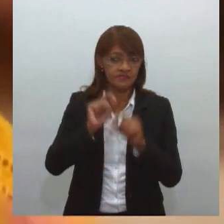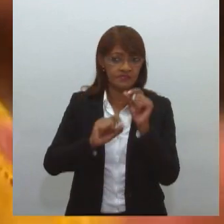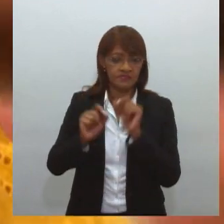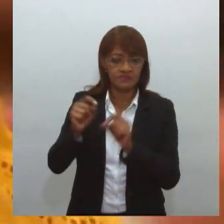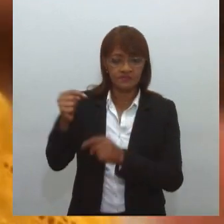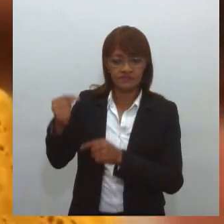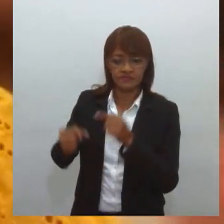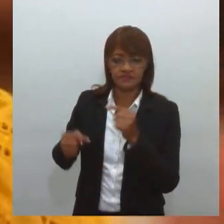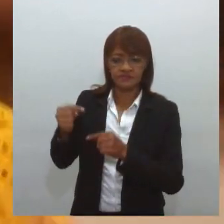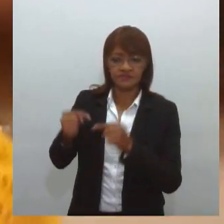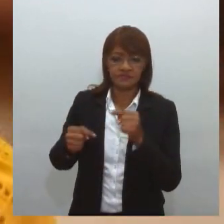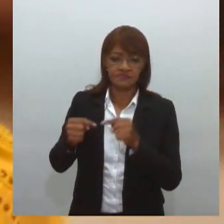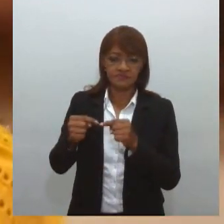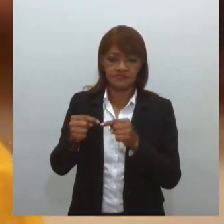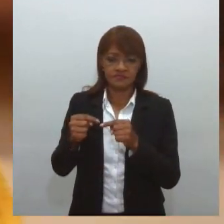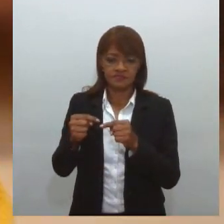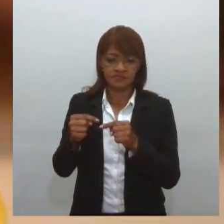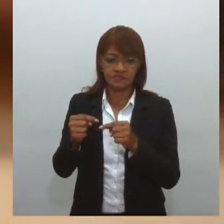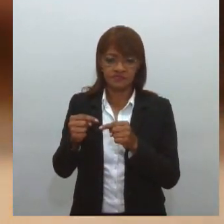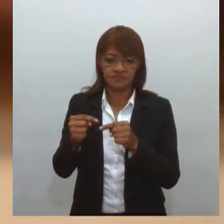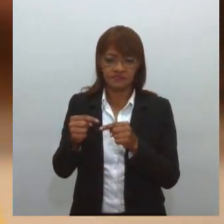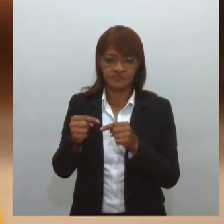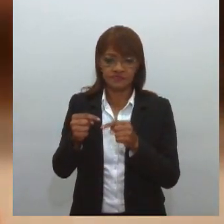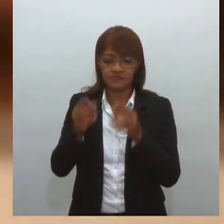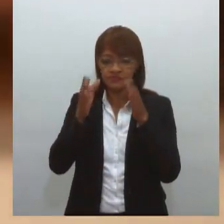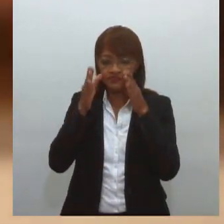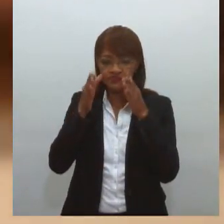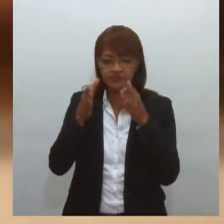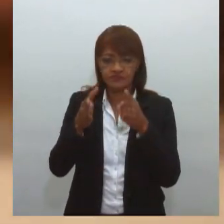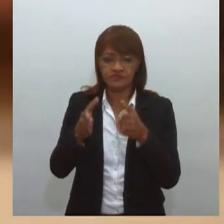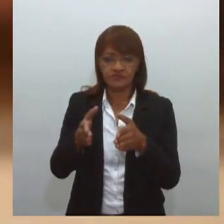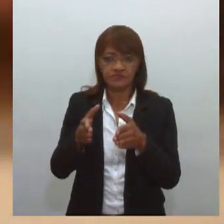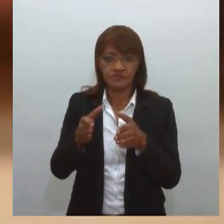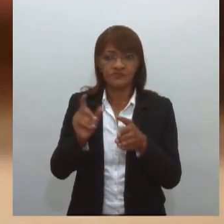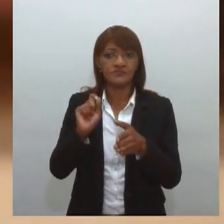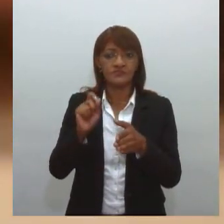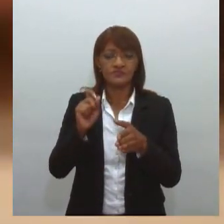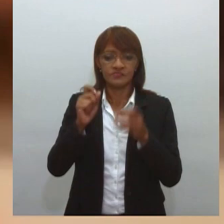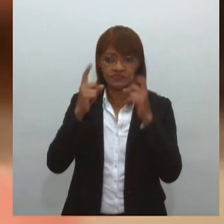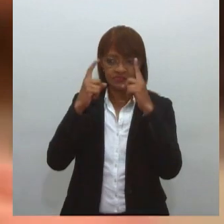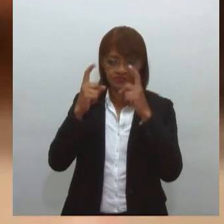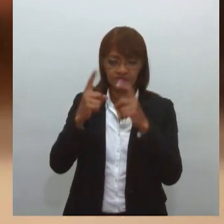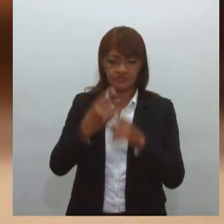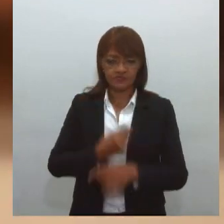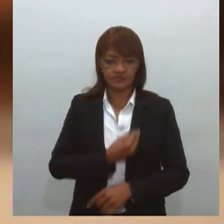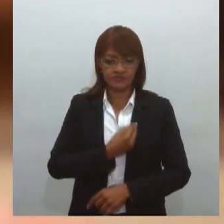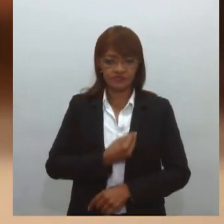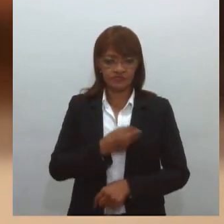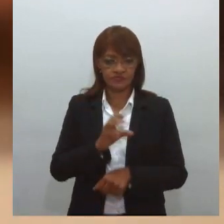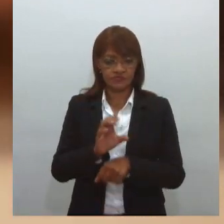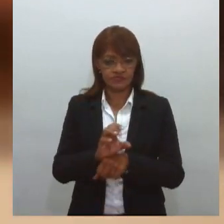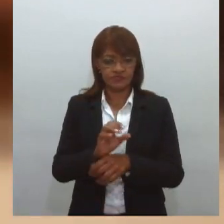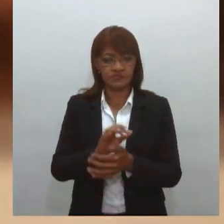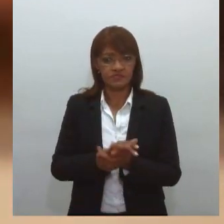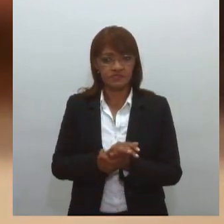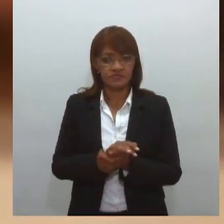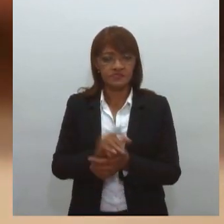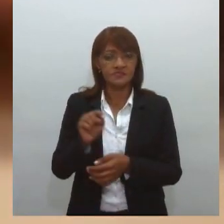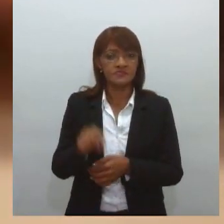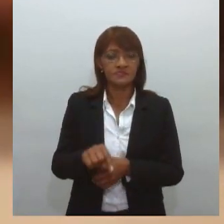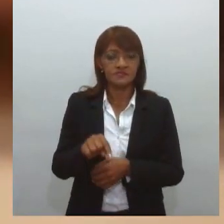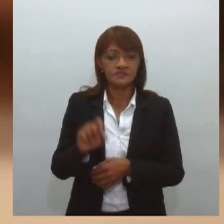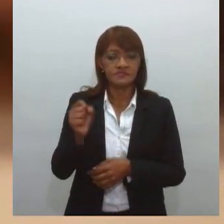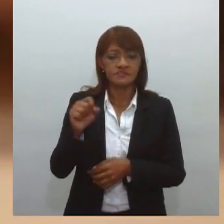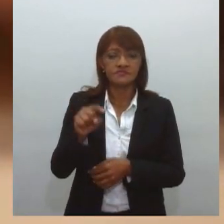voltada para a violência daquele Estado, a saúde, o que, que o Estado de Sergipe está